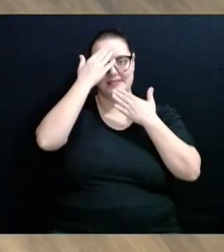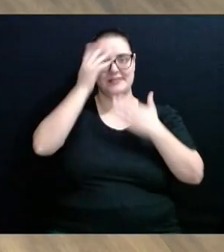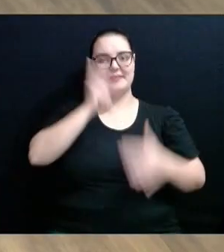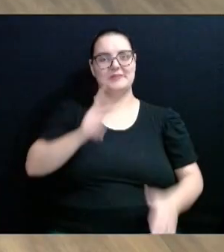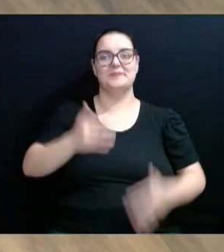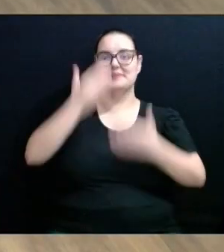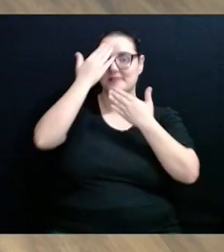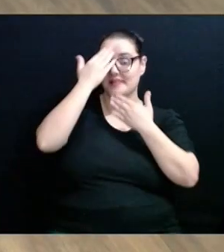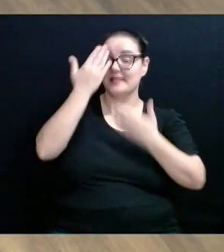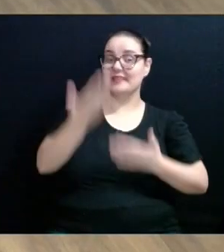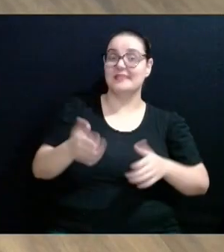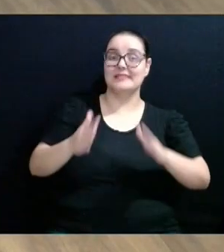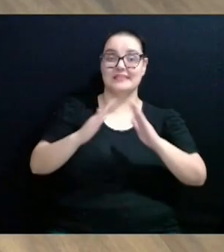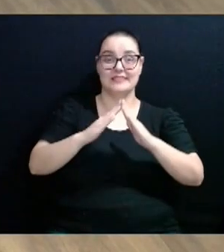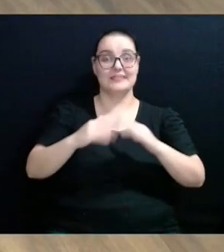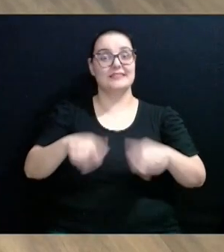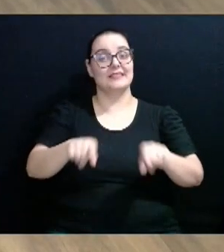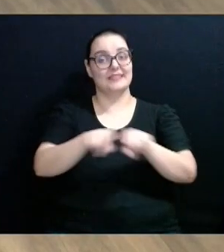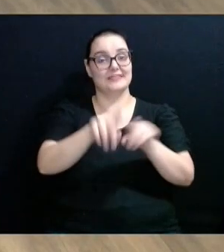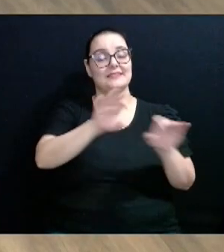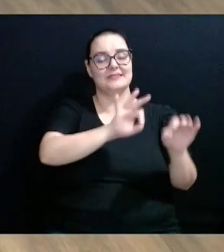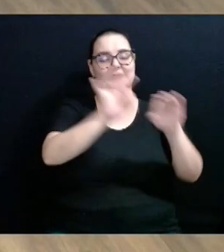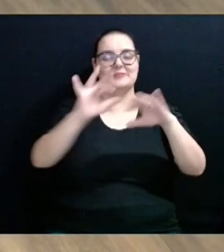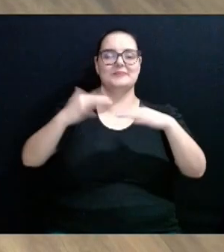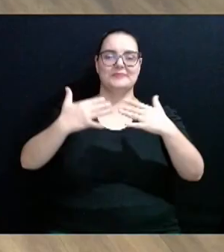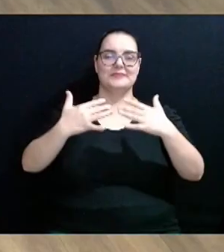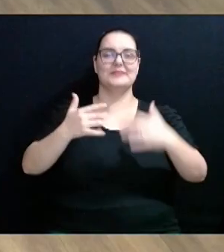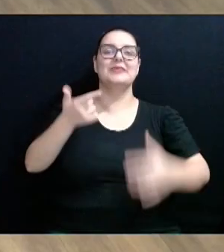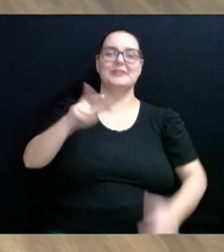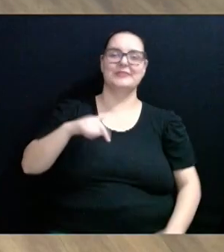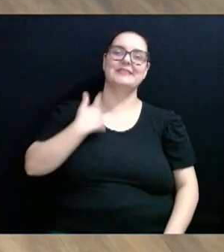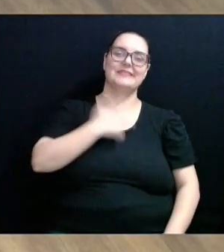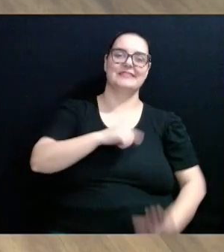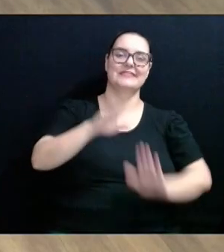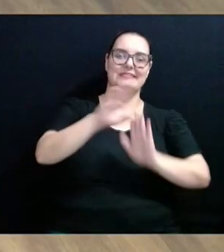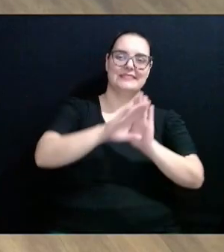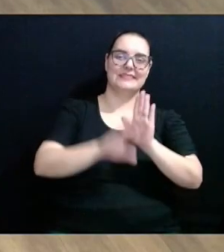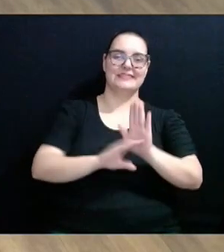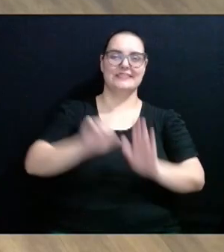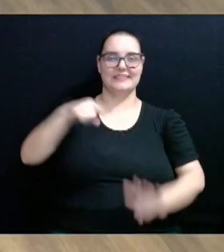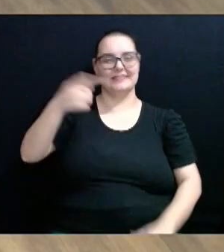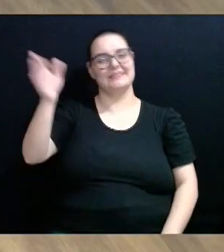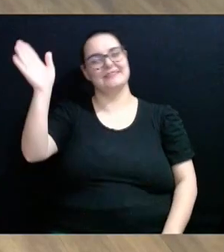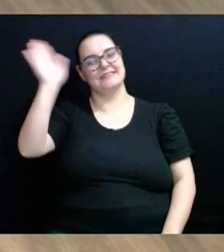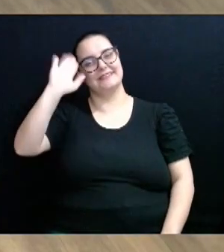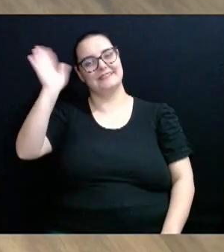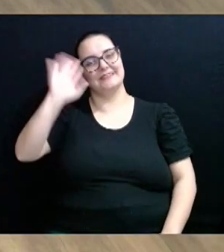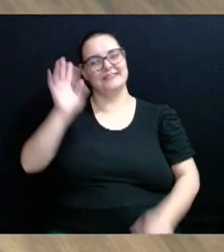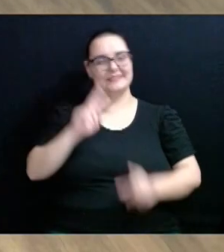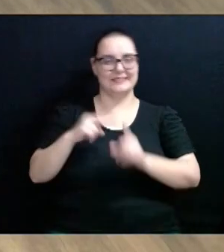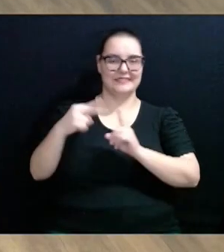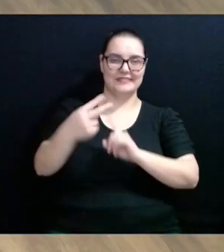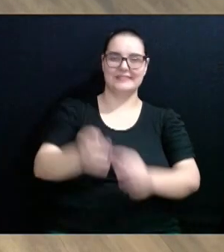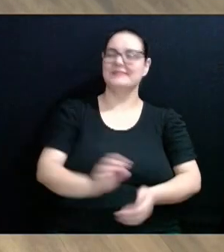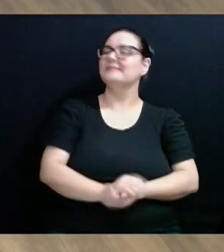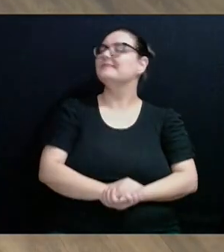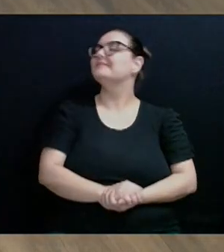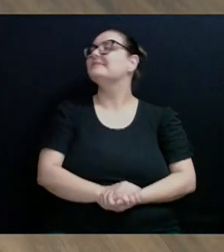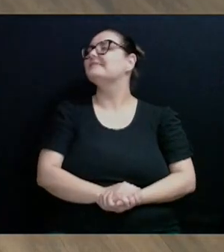você também que nos acompanhou pelas telas. Continue com a nossa programação. Até o próximo Ponto de Vista.